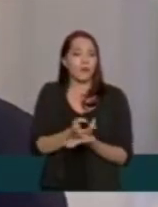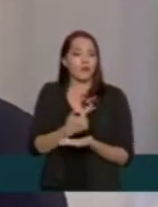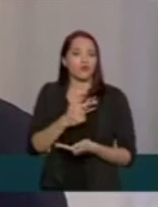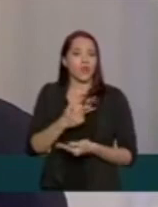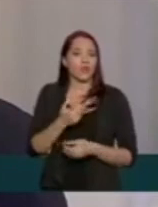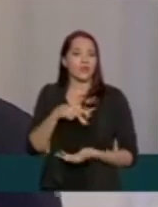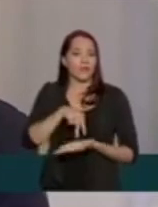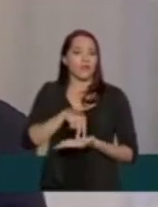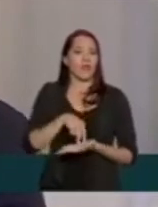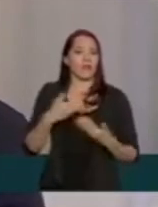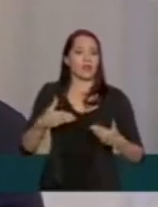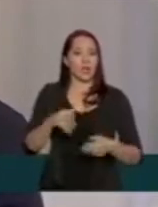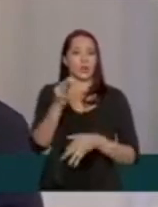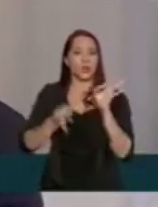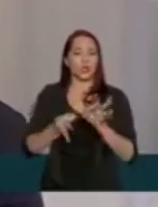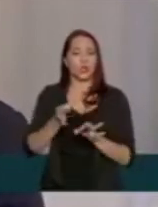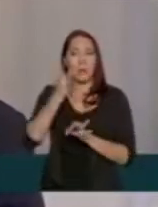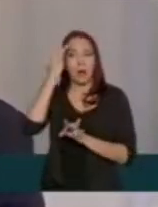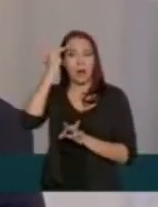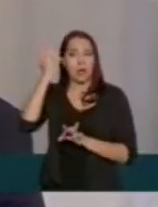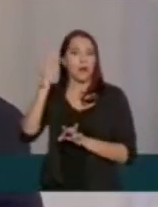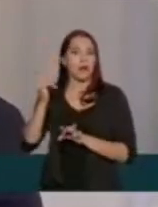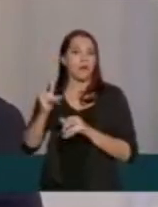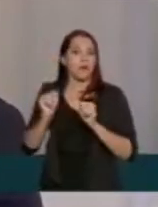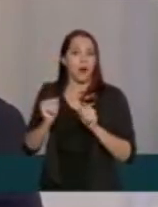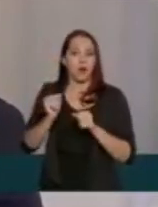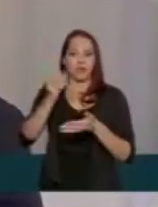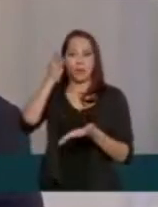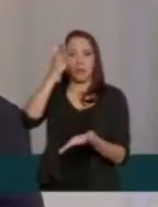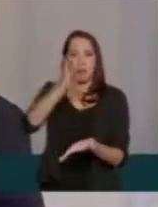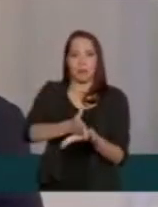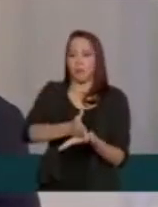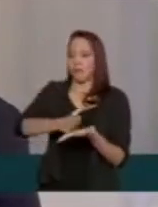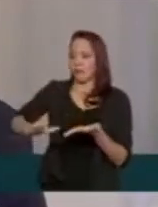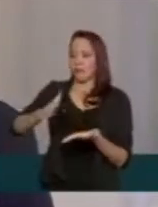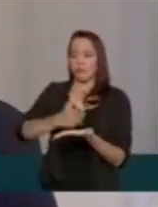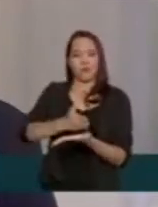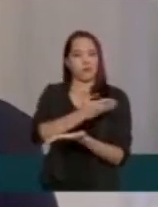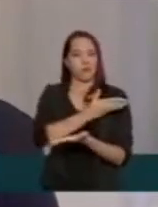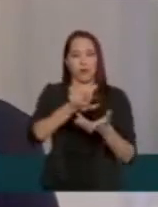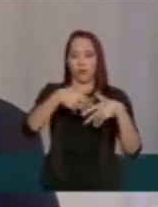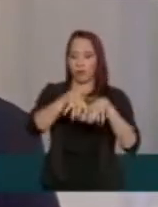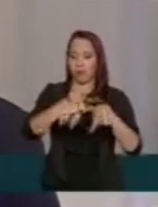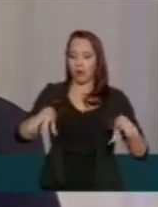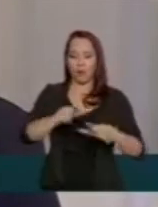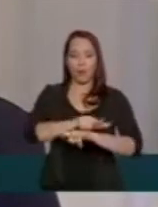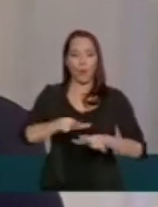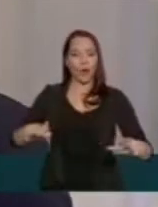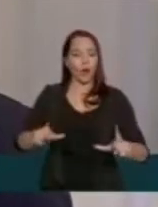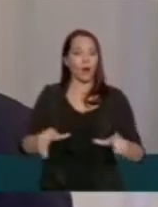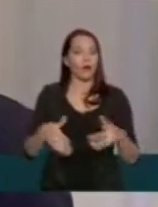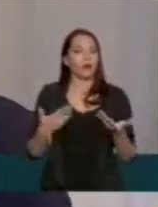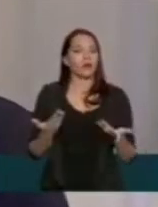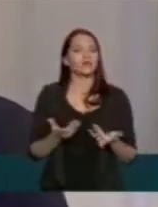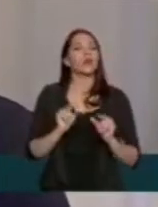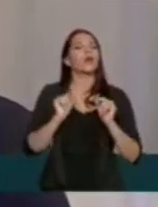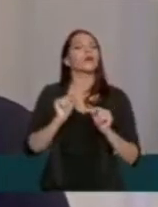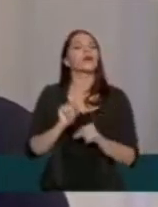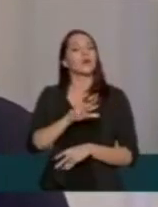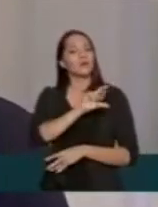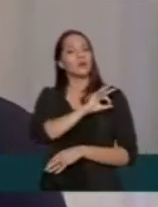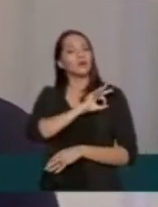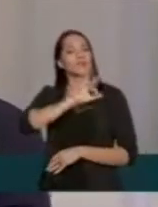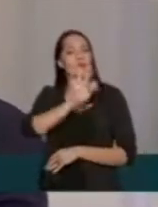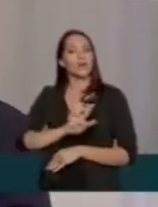Justiça. Amanhã pode amanhecer dividido e esvaziado. Com quem ficaria a Polícia